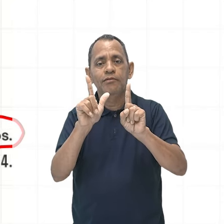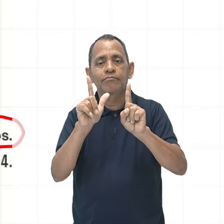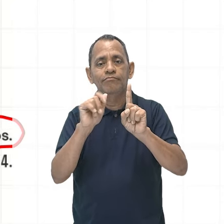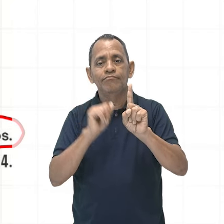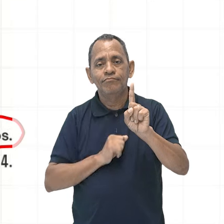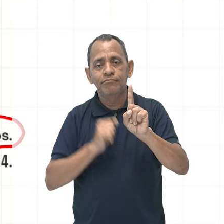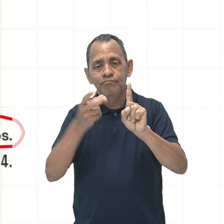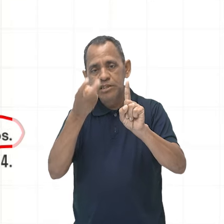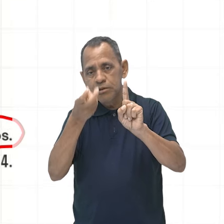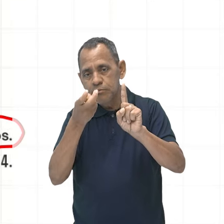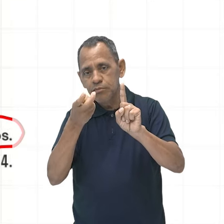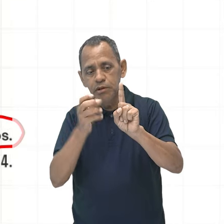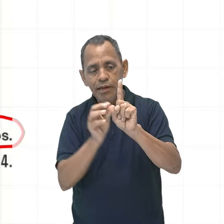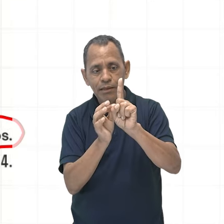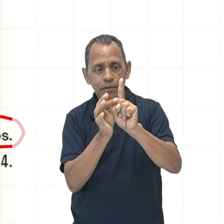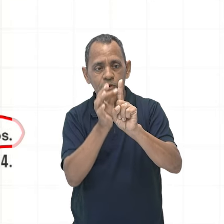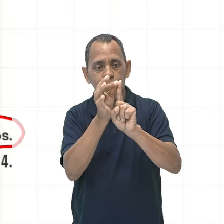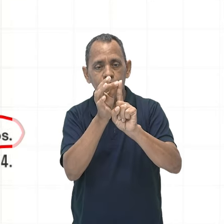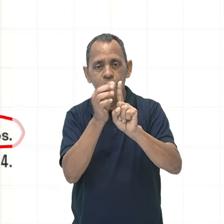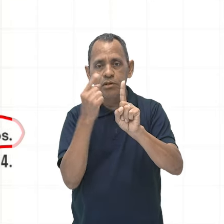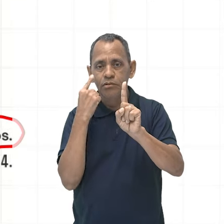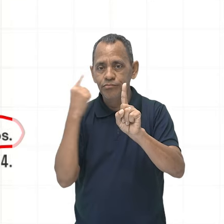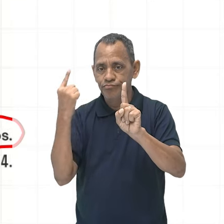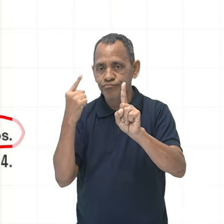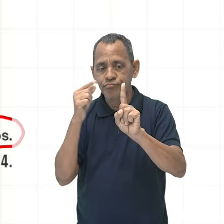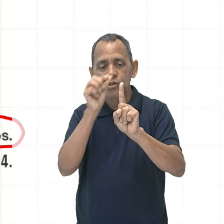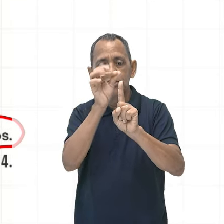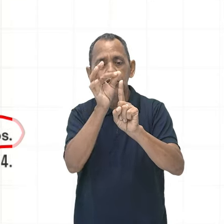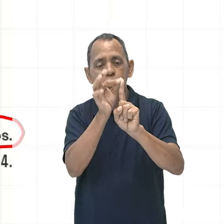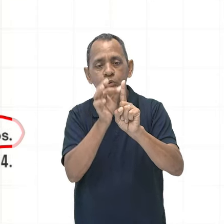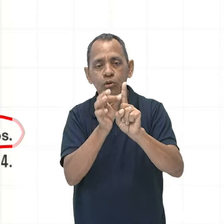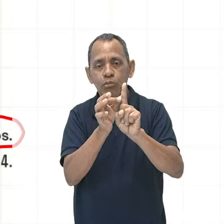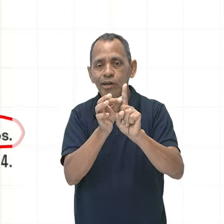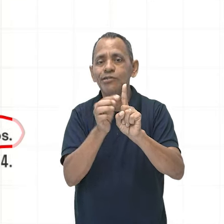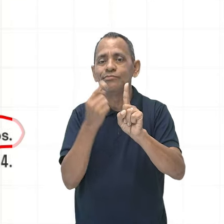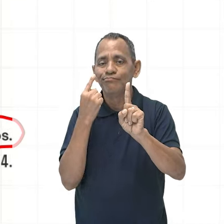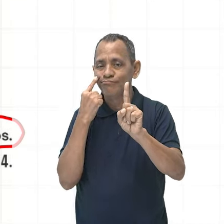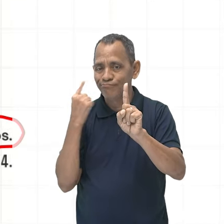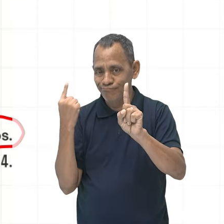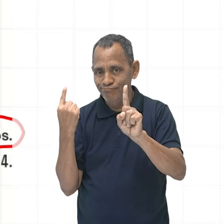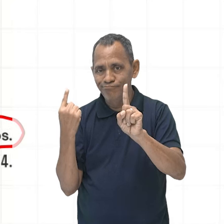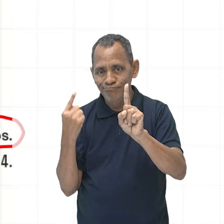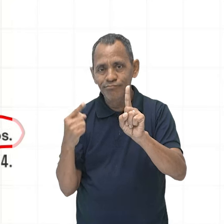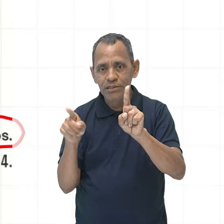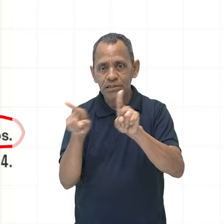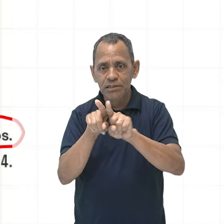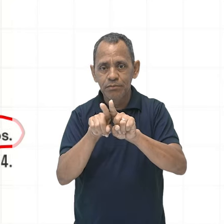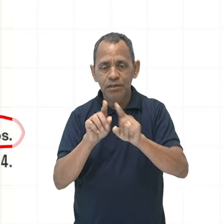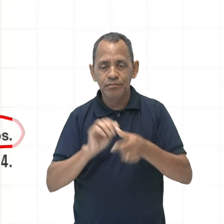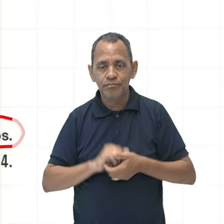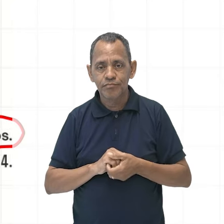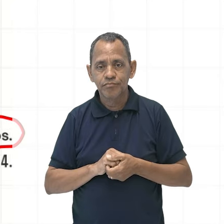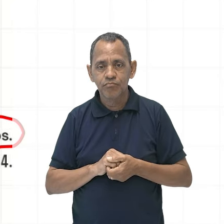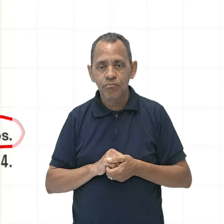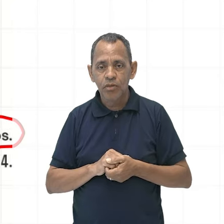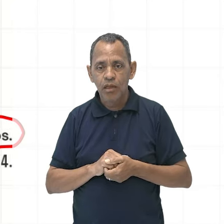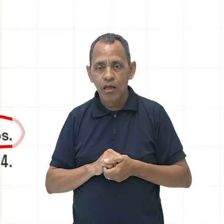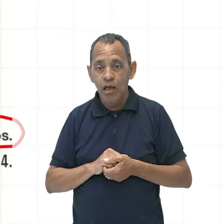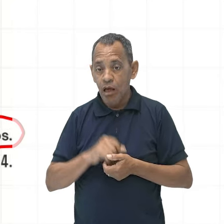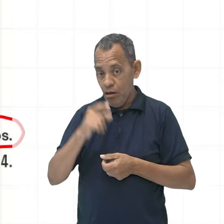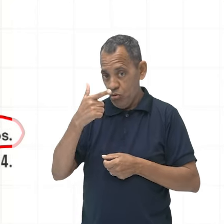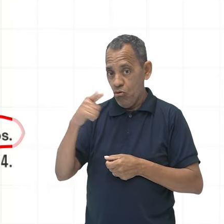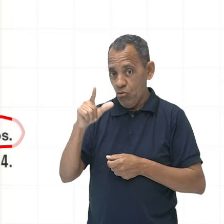mais alta é esta daqui e a temperatura mais baixa é justamente essa daqui, né? Essa outra aqui, olha só,